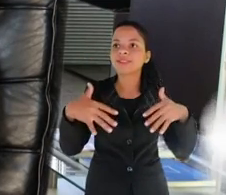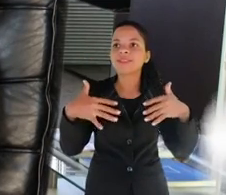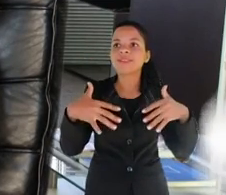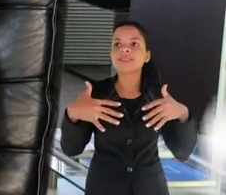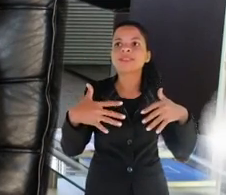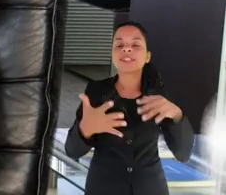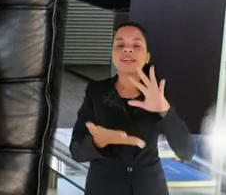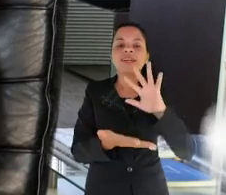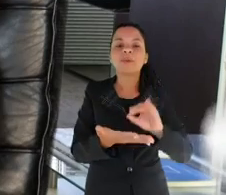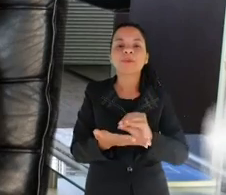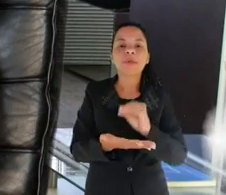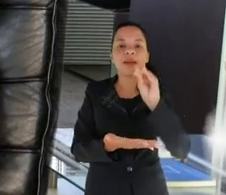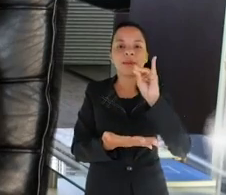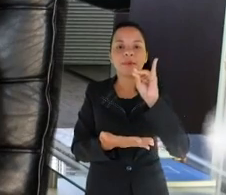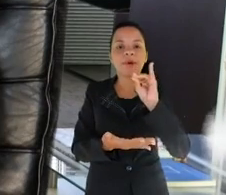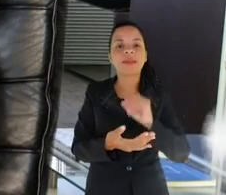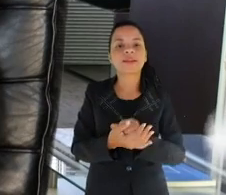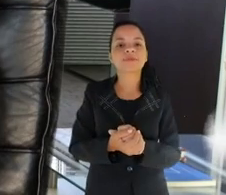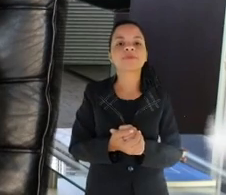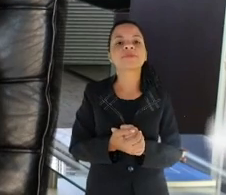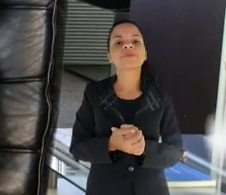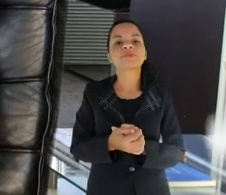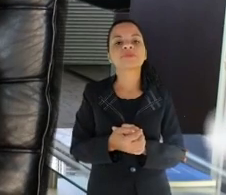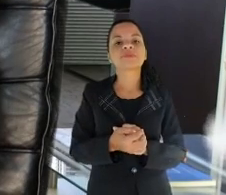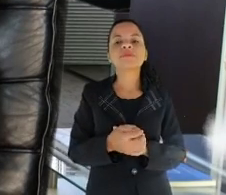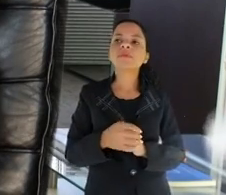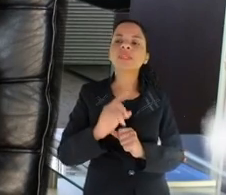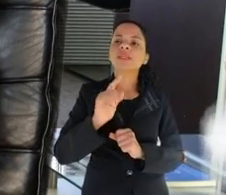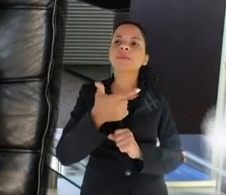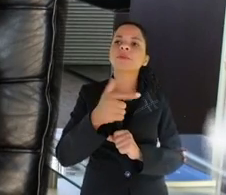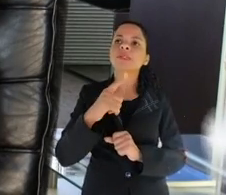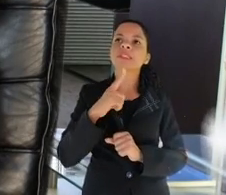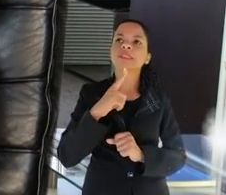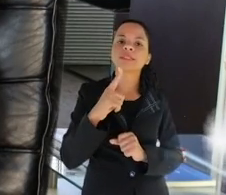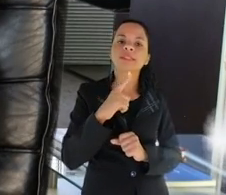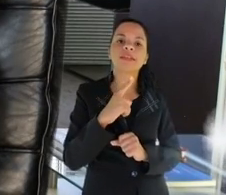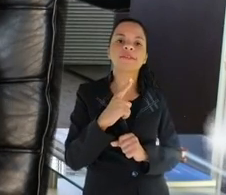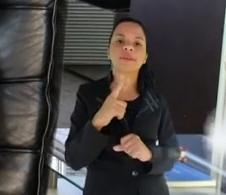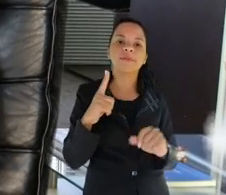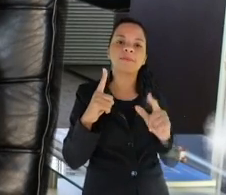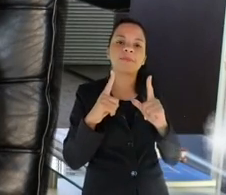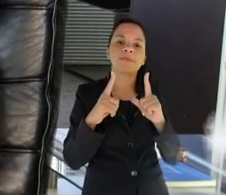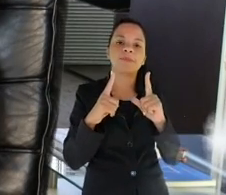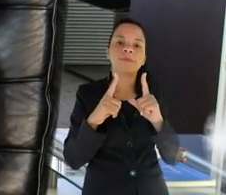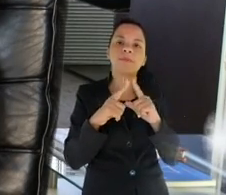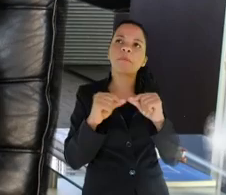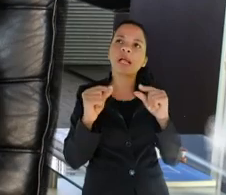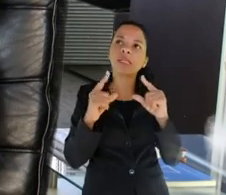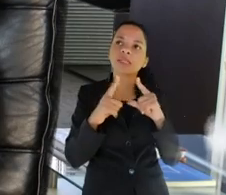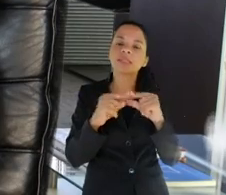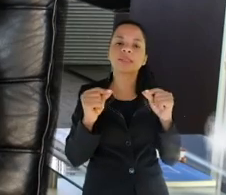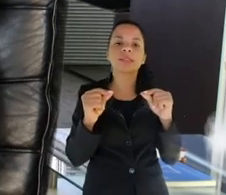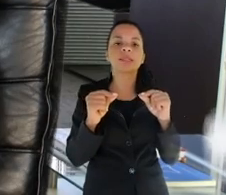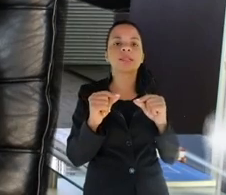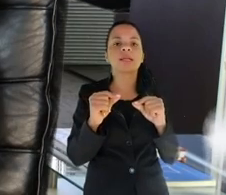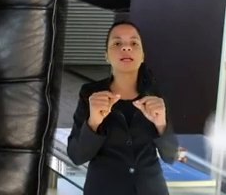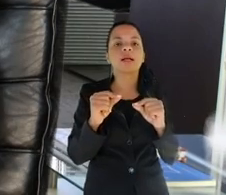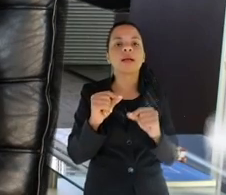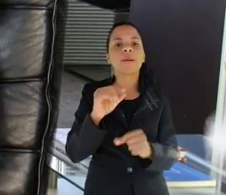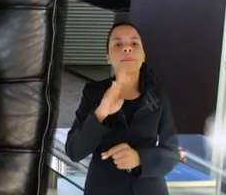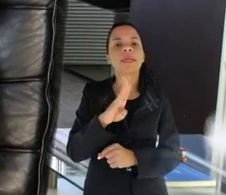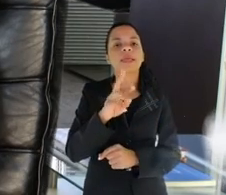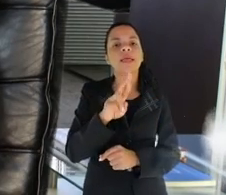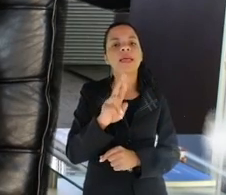E depois veio Brasília, da BRH aqui de